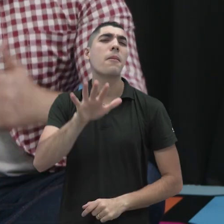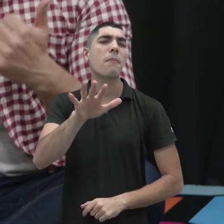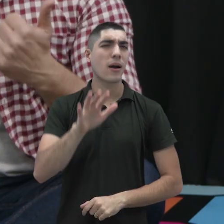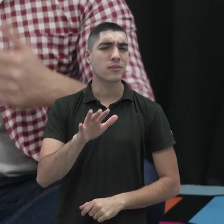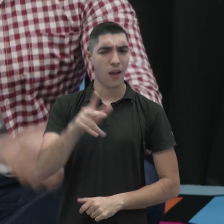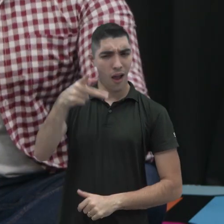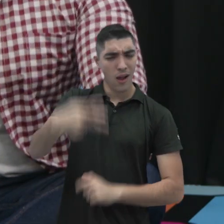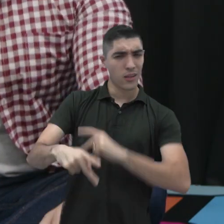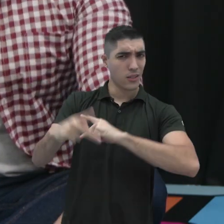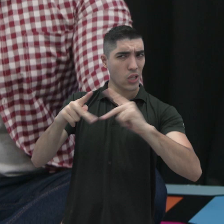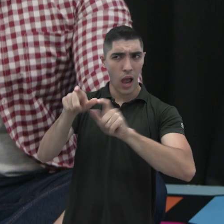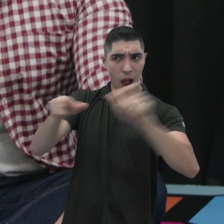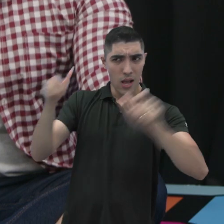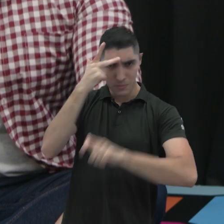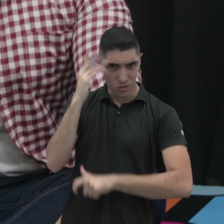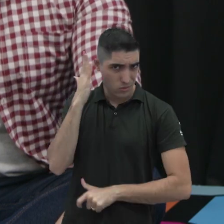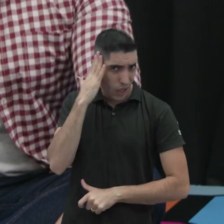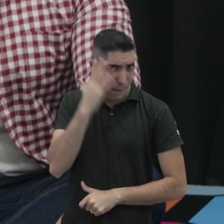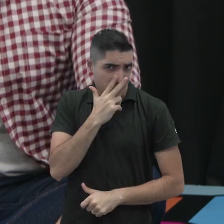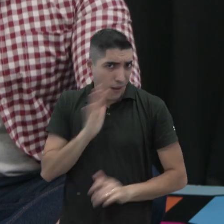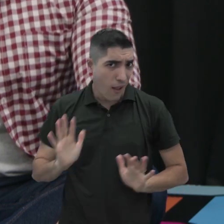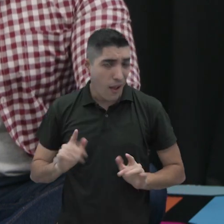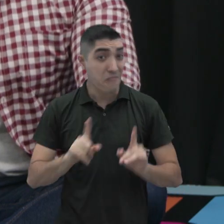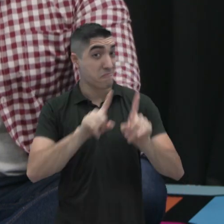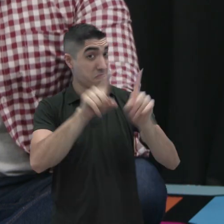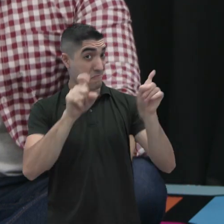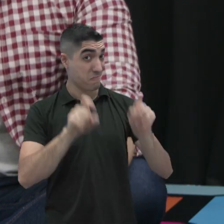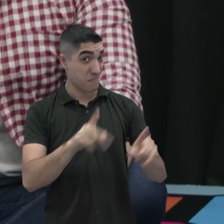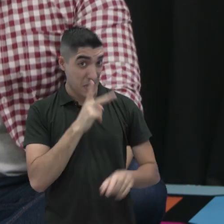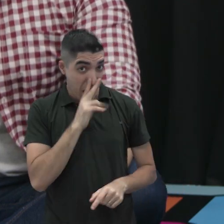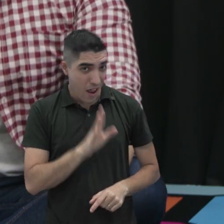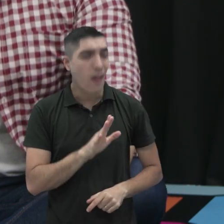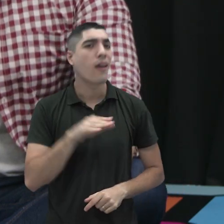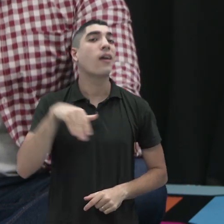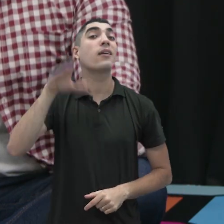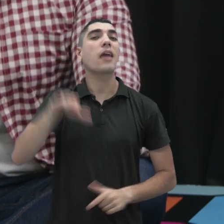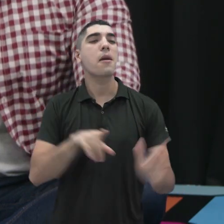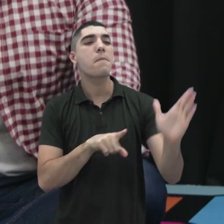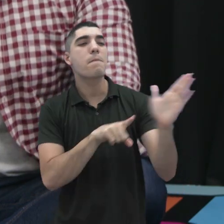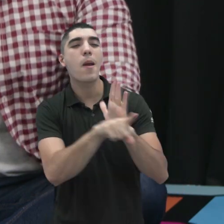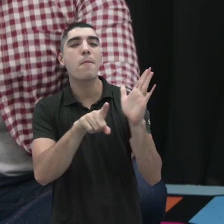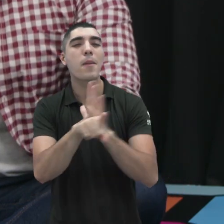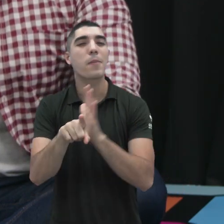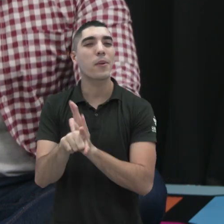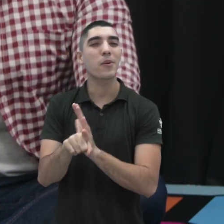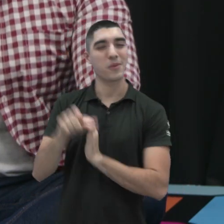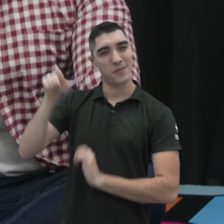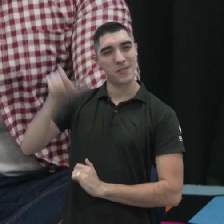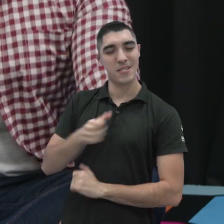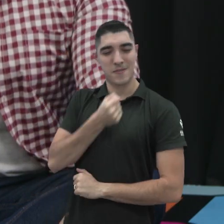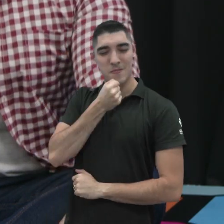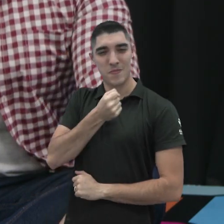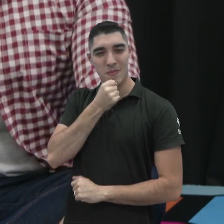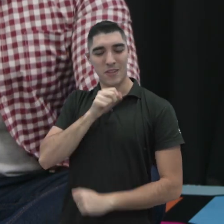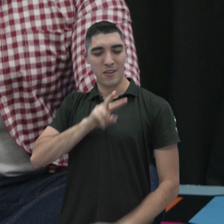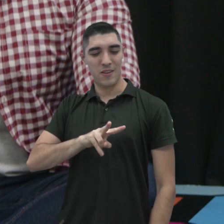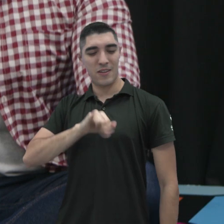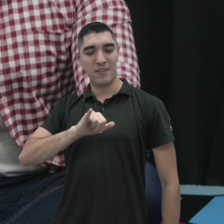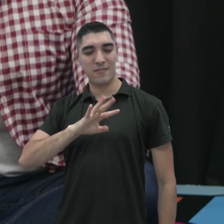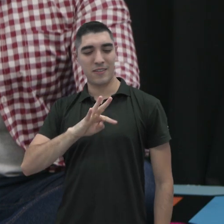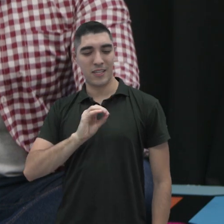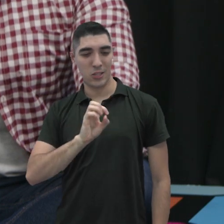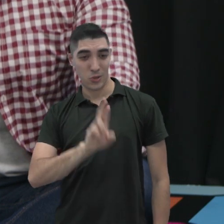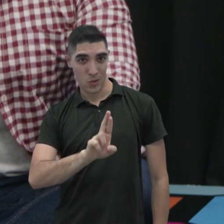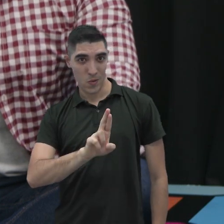que os moradores de São José sabiam disso? Pois é, será? Quem foi descobrir e conversar com a galera foi o